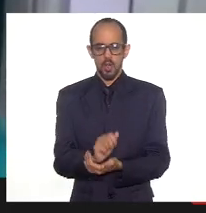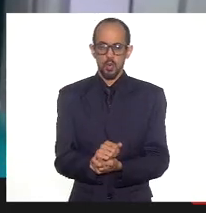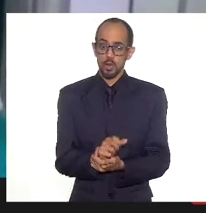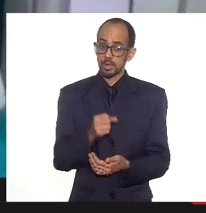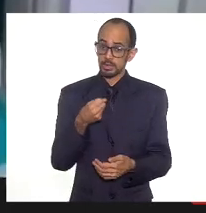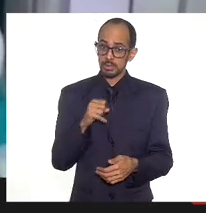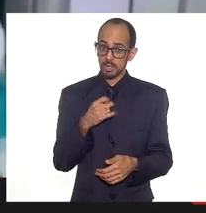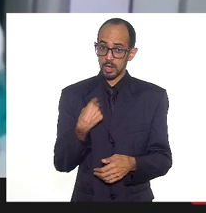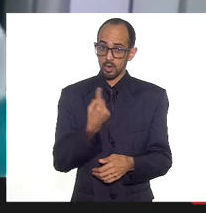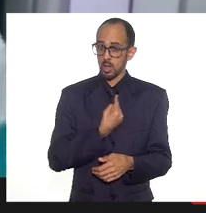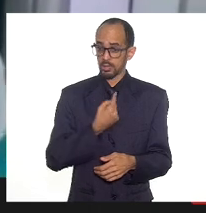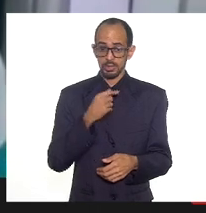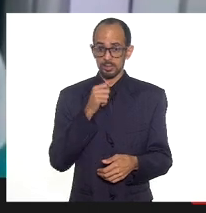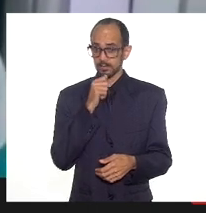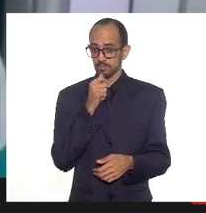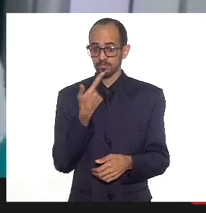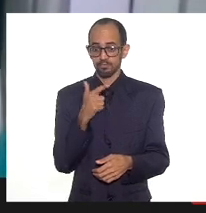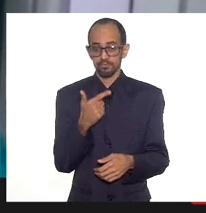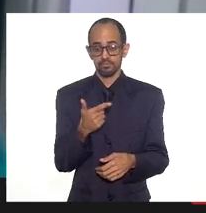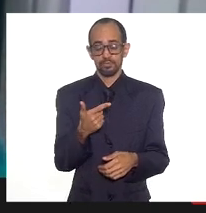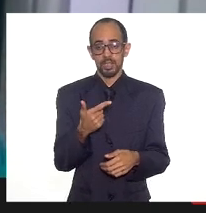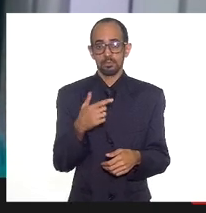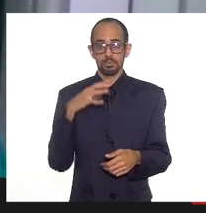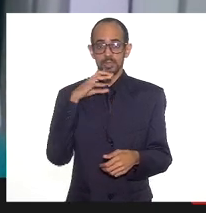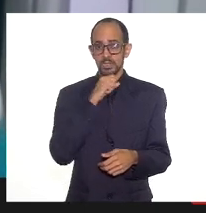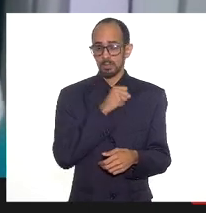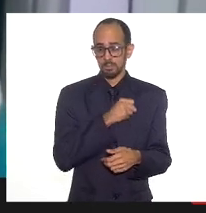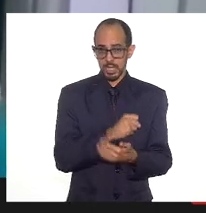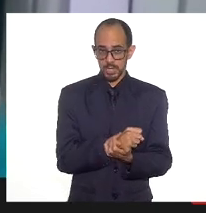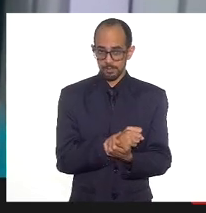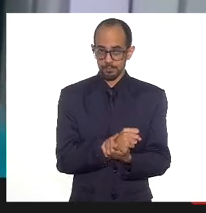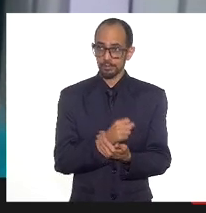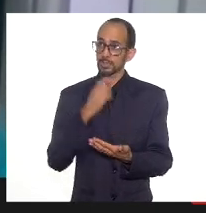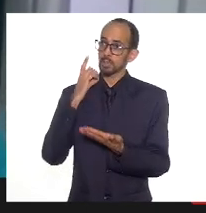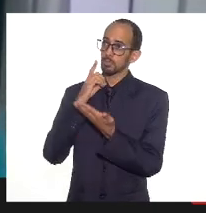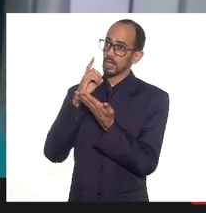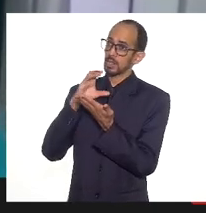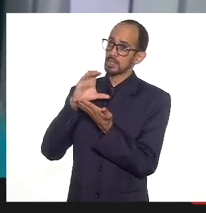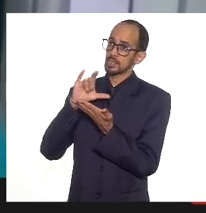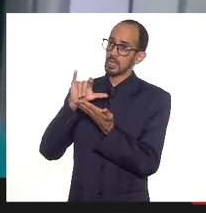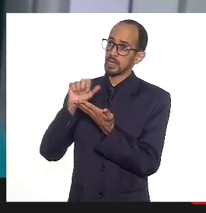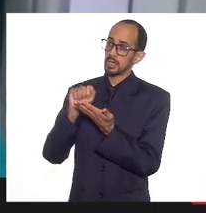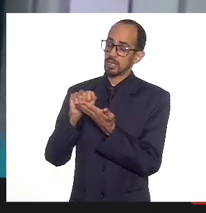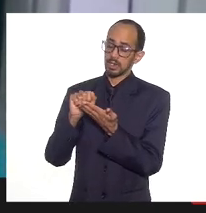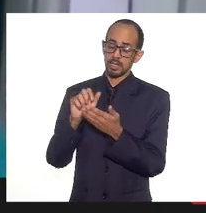vista, deputada Célia Jordão, eu acho que isso